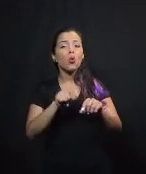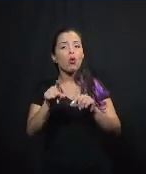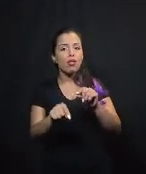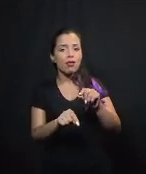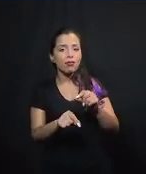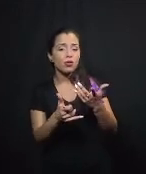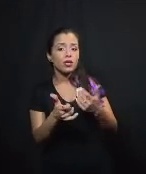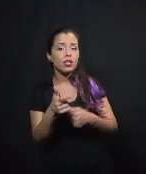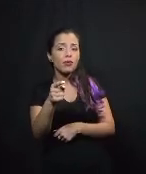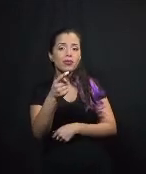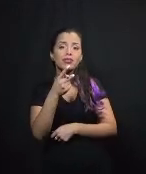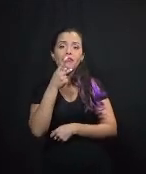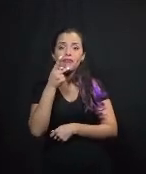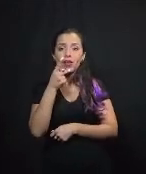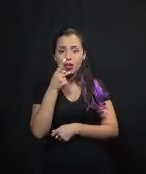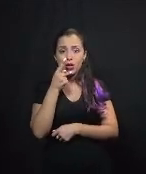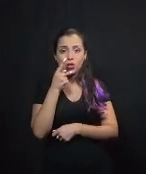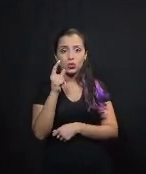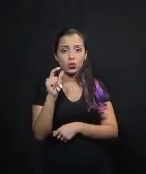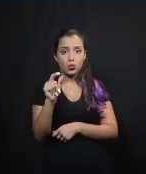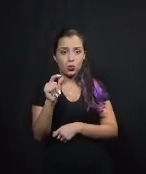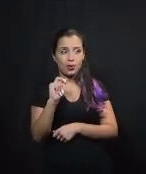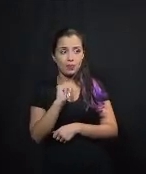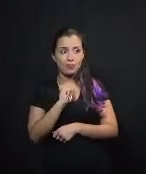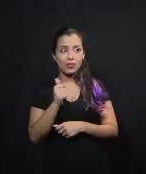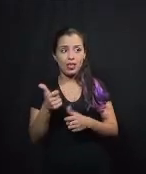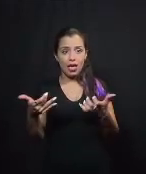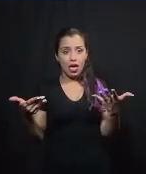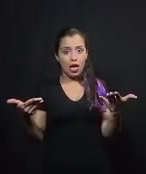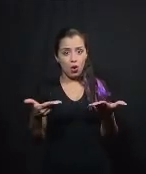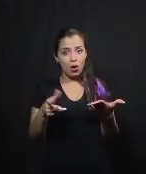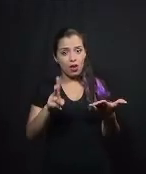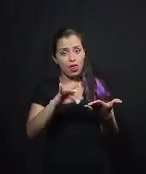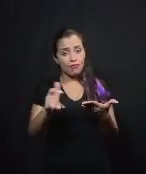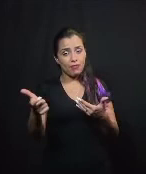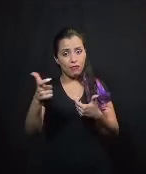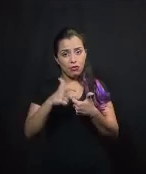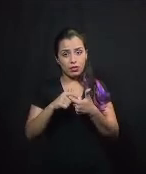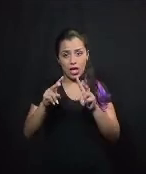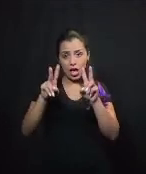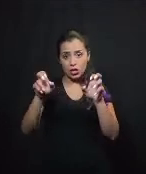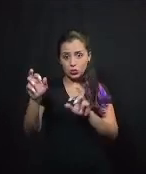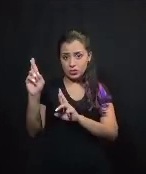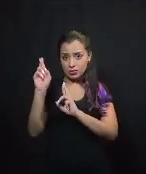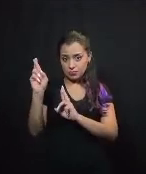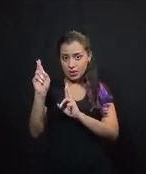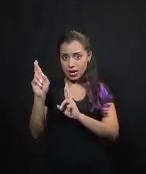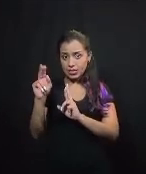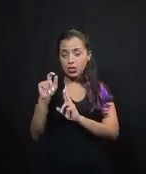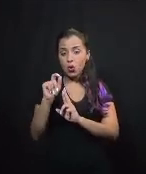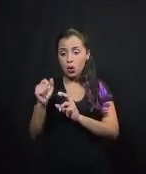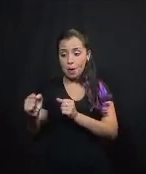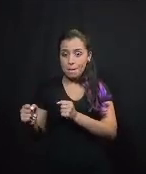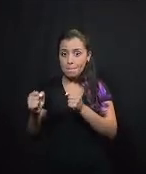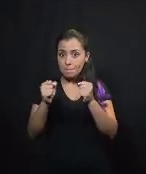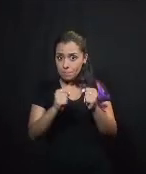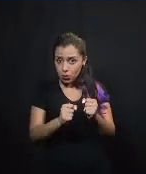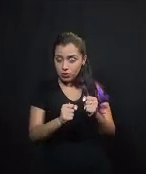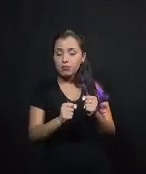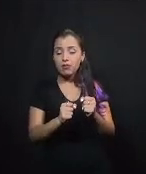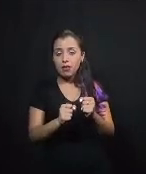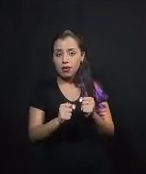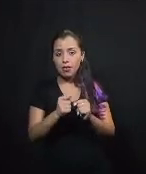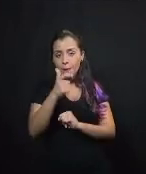gostaria que o senhor falasse um pouco, quer dizer, agora vamos voltar à esperança. O poder, né? As pessoas tendem a concentrar